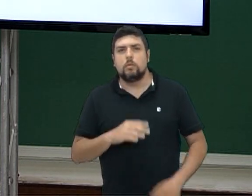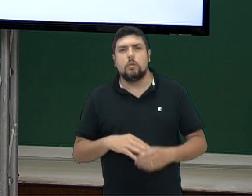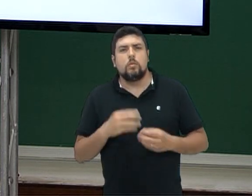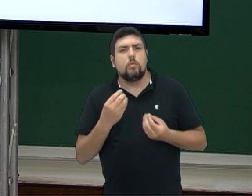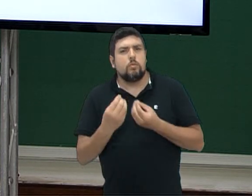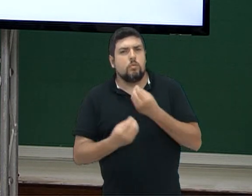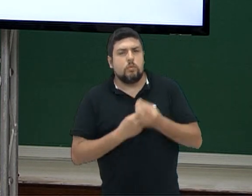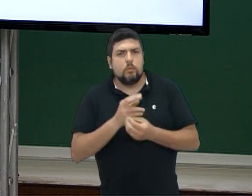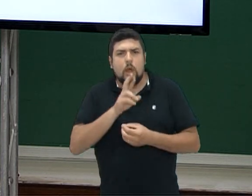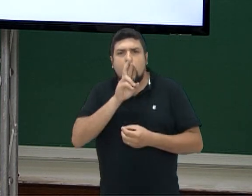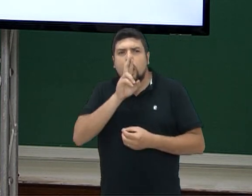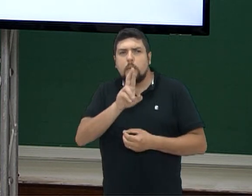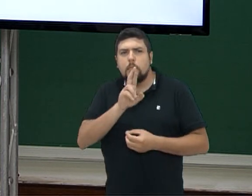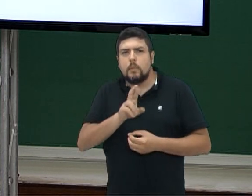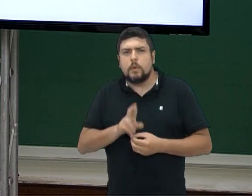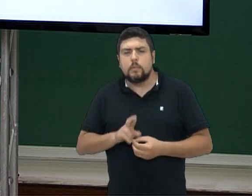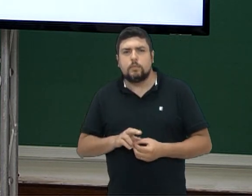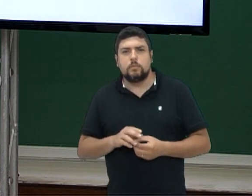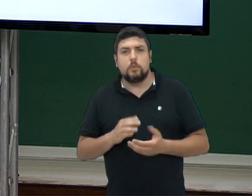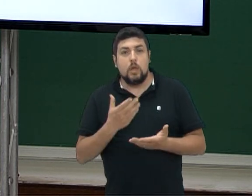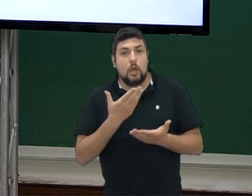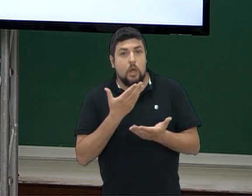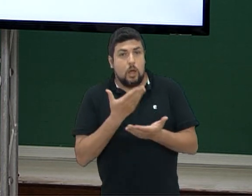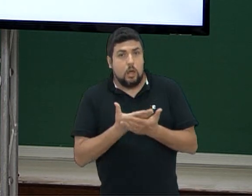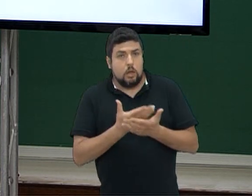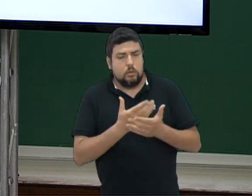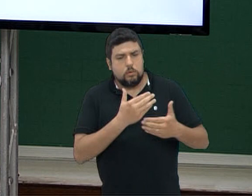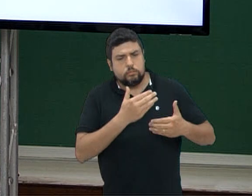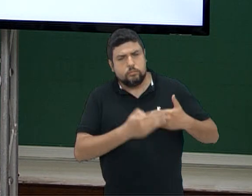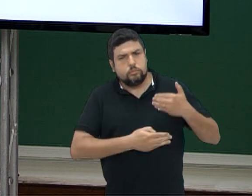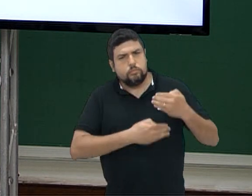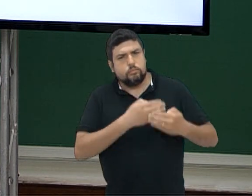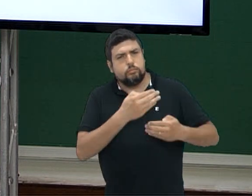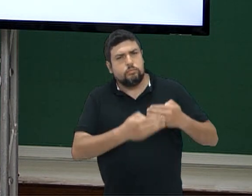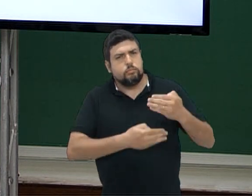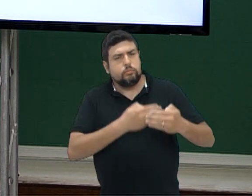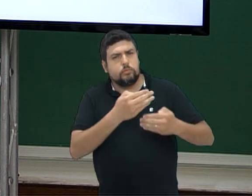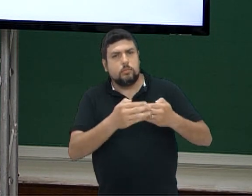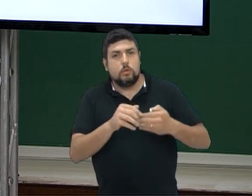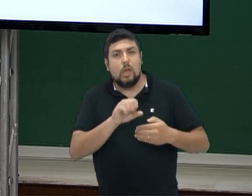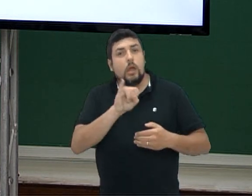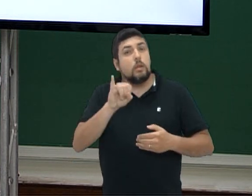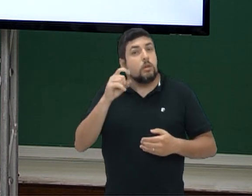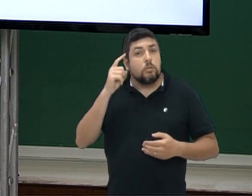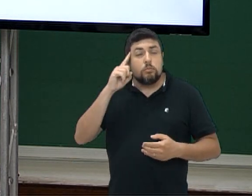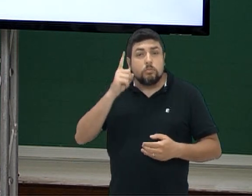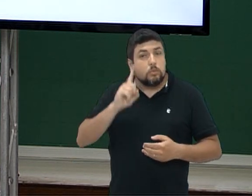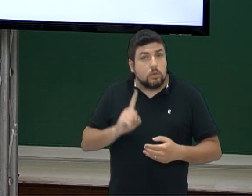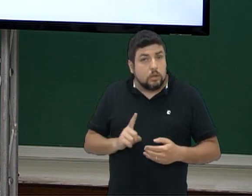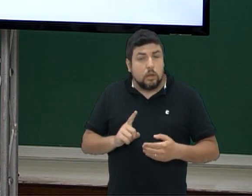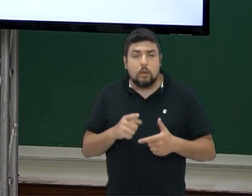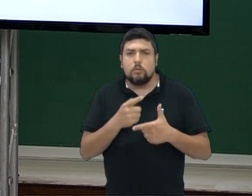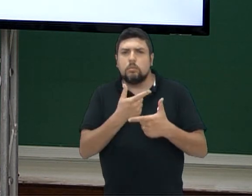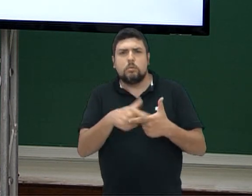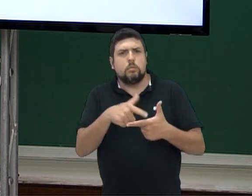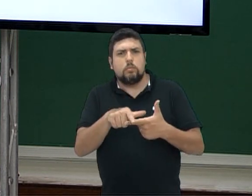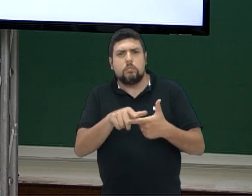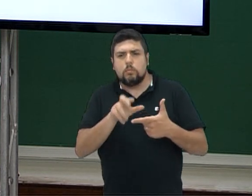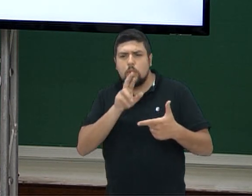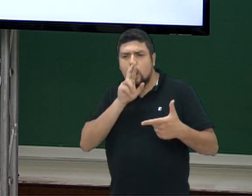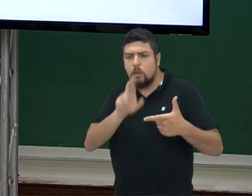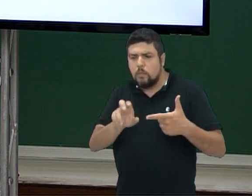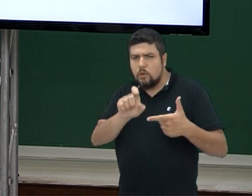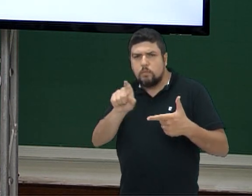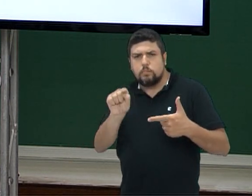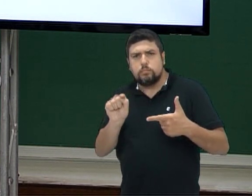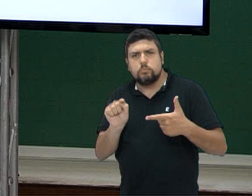essas perguntas. Então, se você também não conhece, você vai deixar lá o pontinho de interrogação para prestar bastante atenção e durante a aula você vai